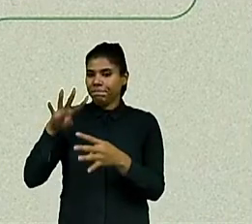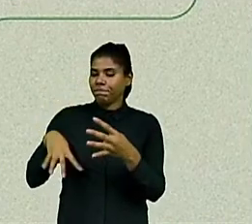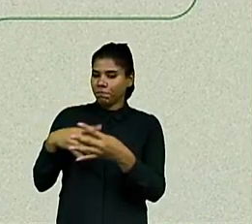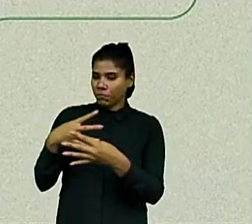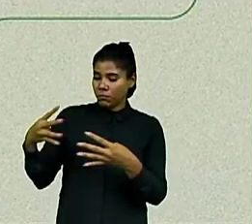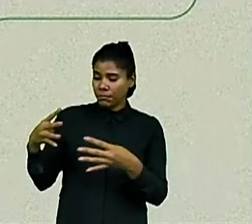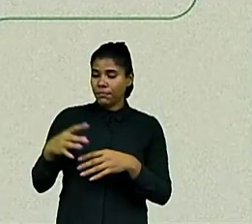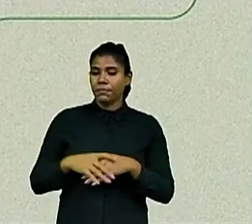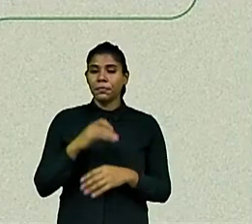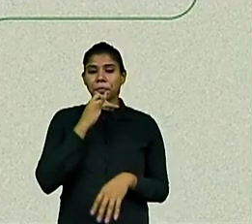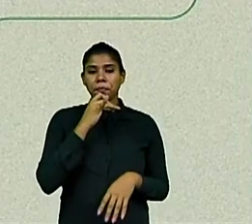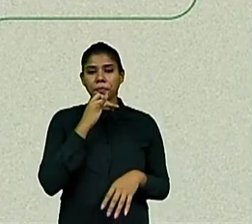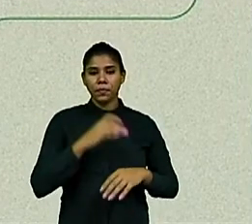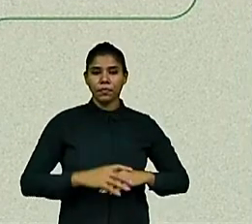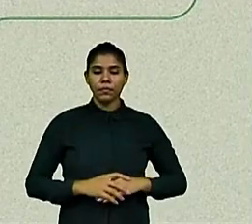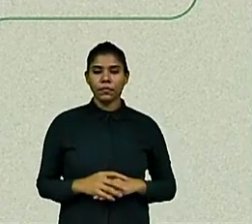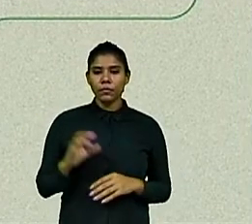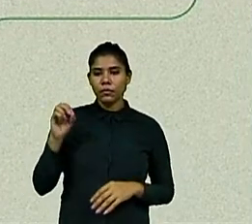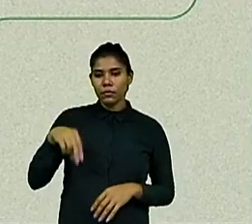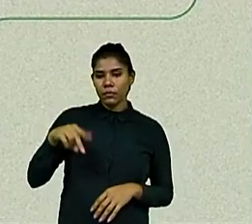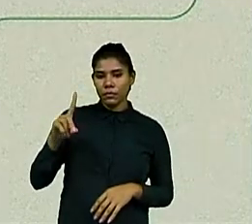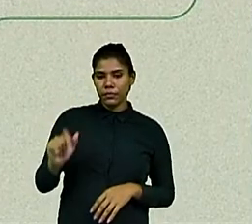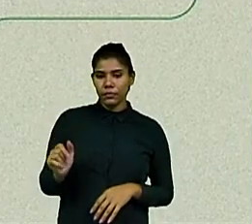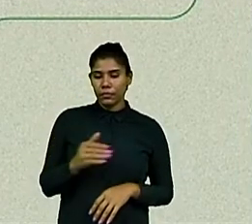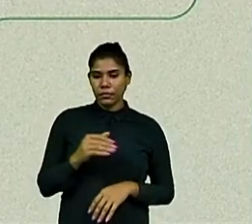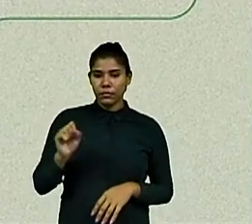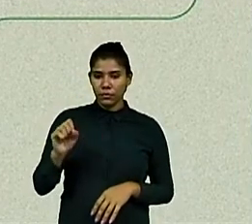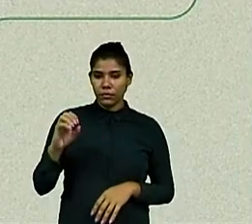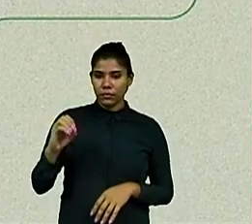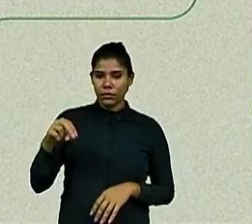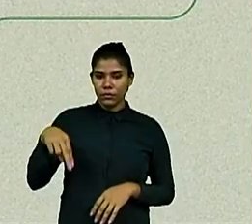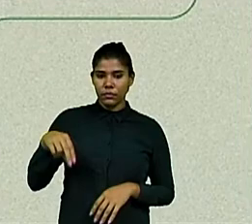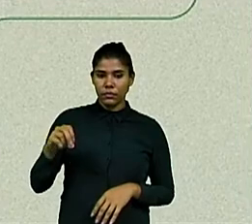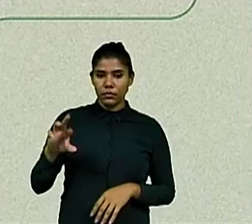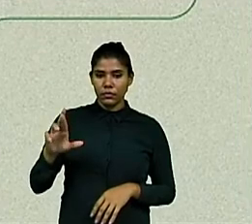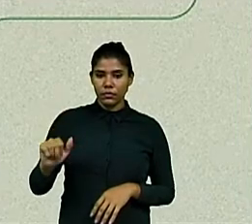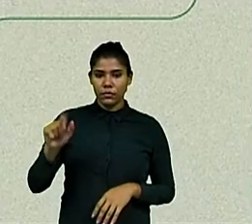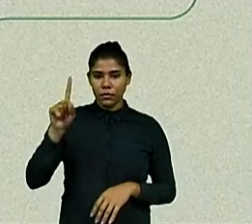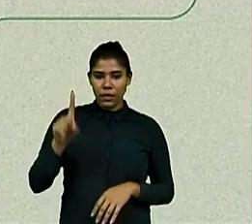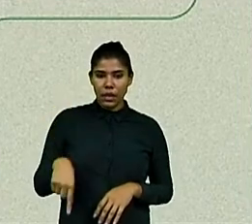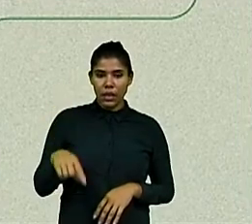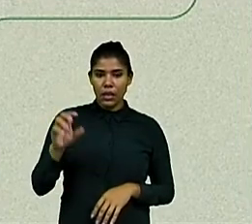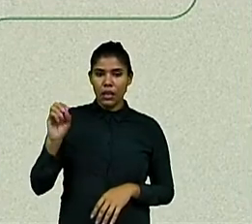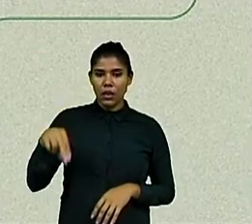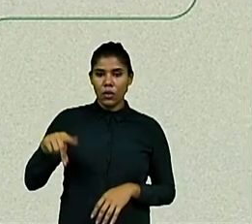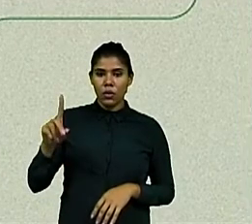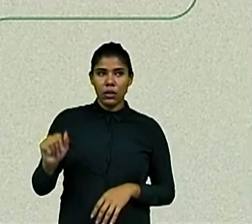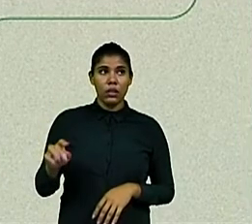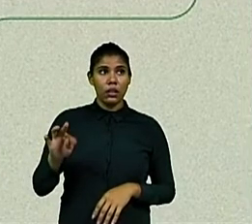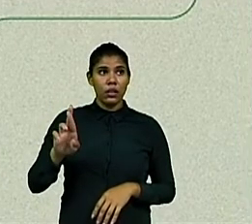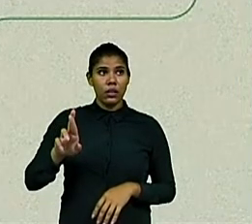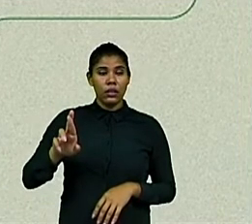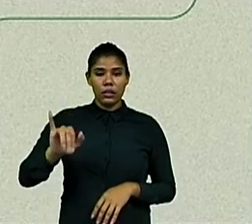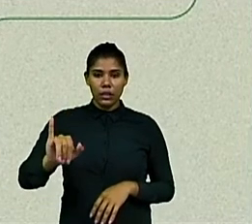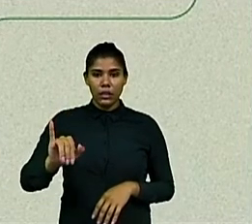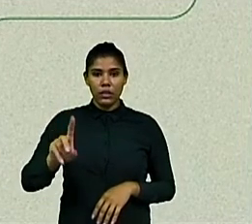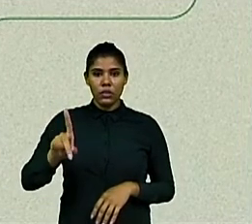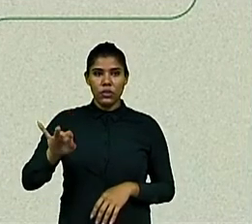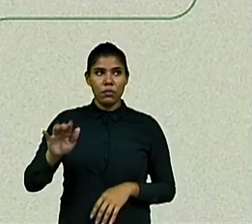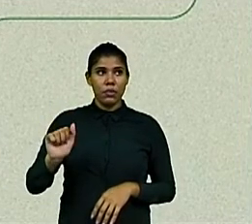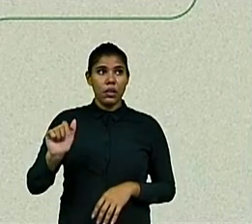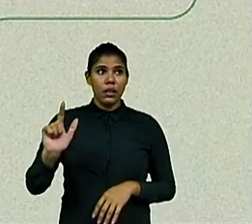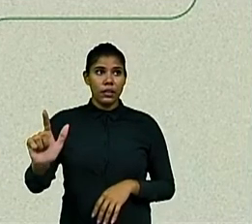como por exemplo aonde sonora ela é uma onda tridimensional se você